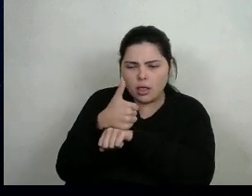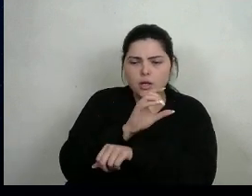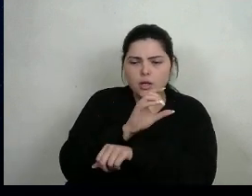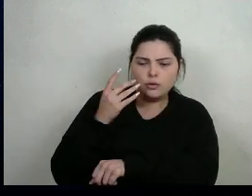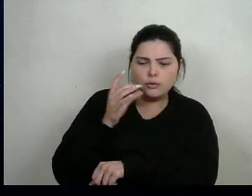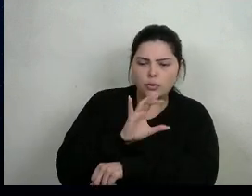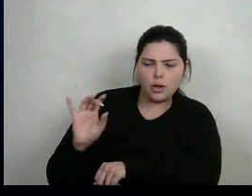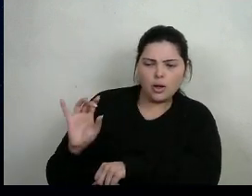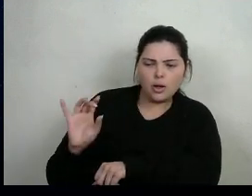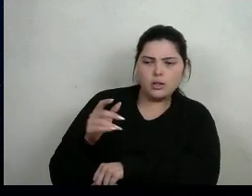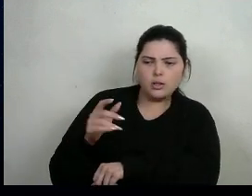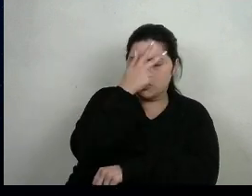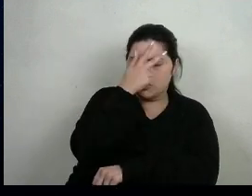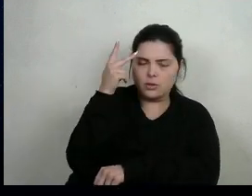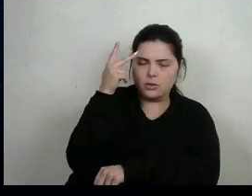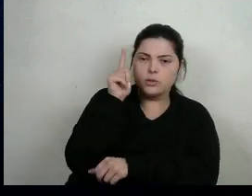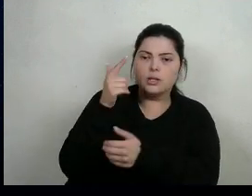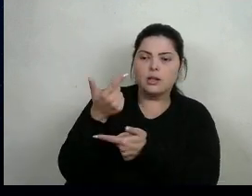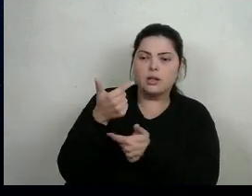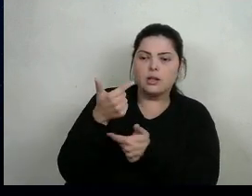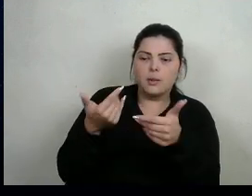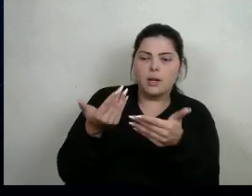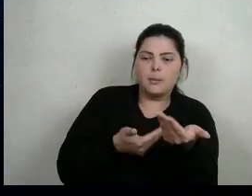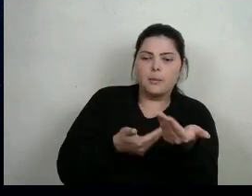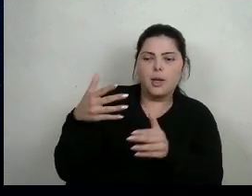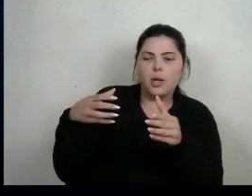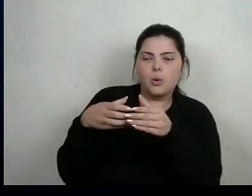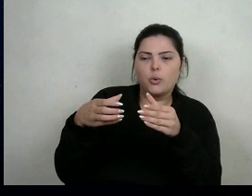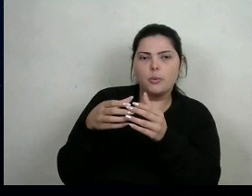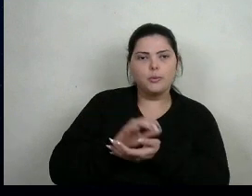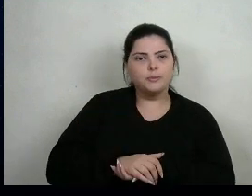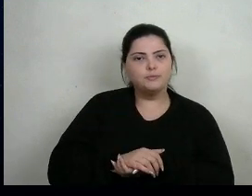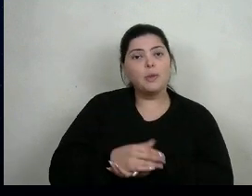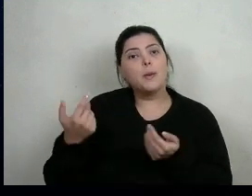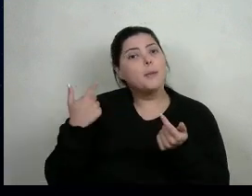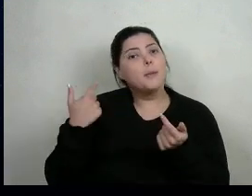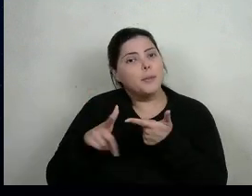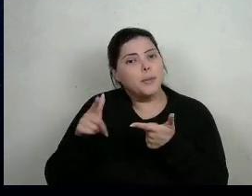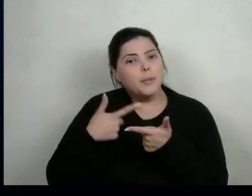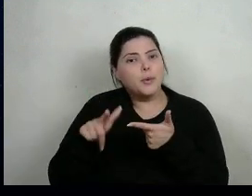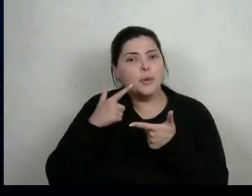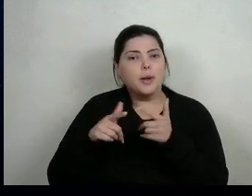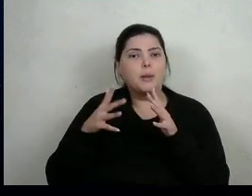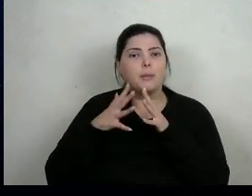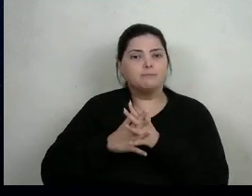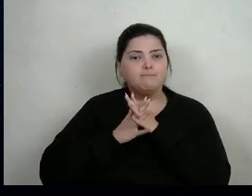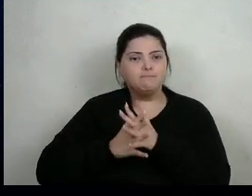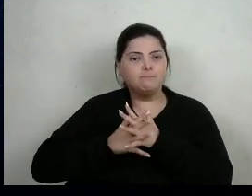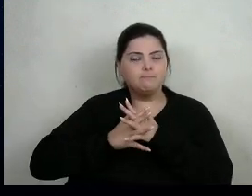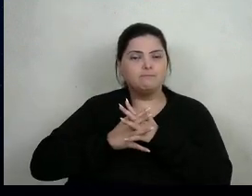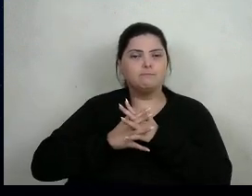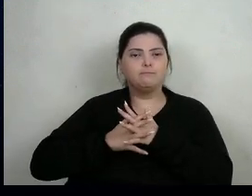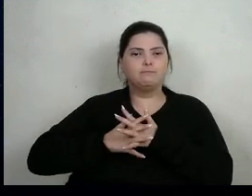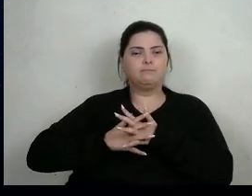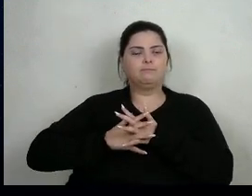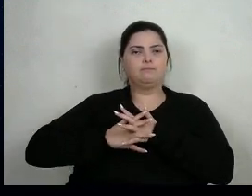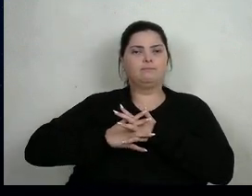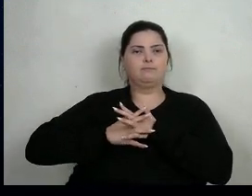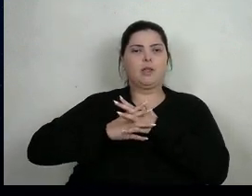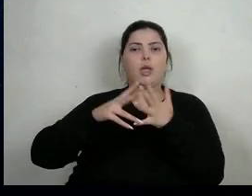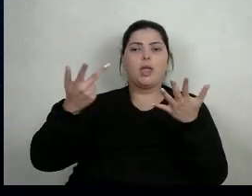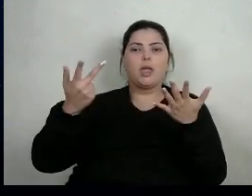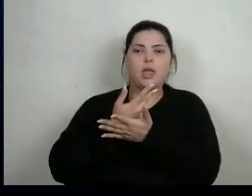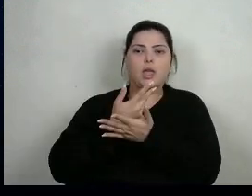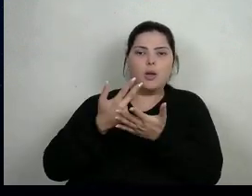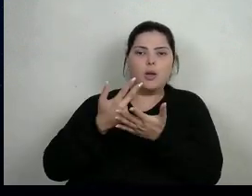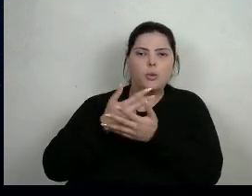não conseguiram trabalhar como uma equipe Isso é um problema bastante complicado é um dos erros mais comuns quando a gente fala